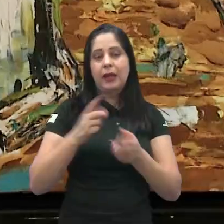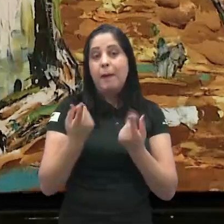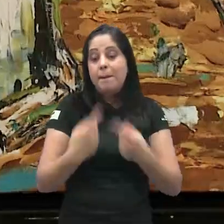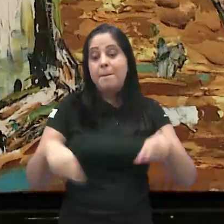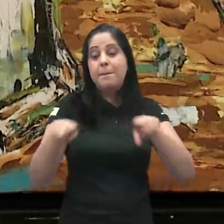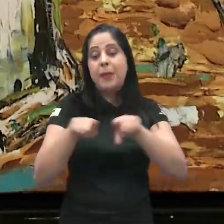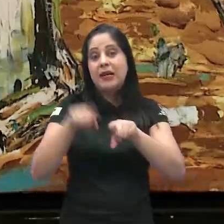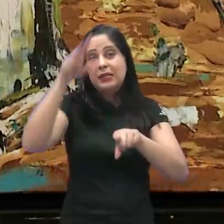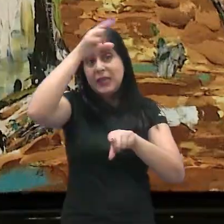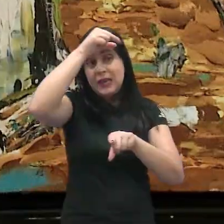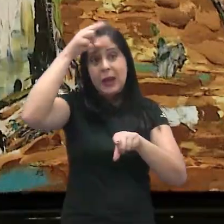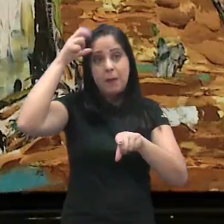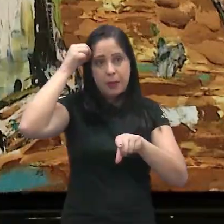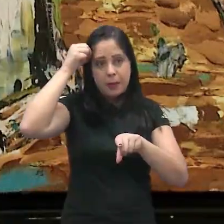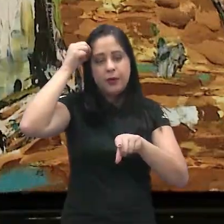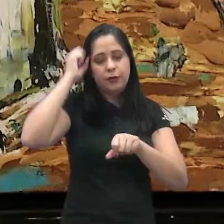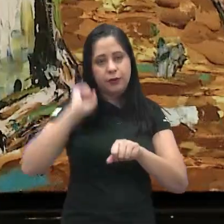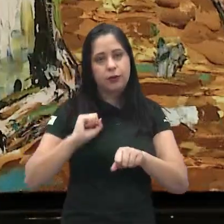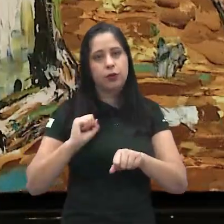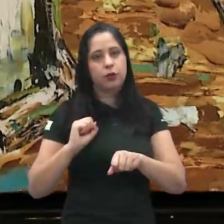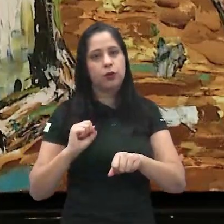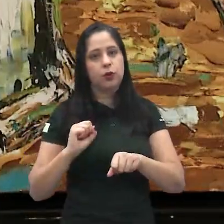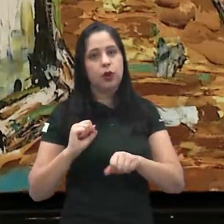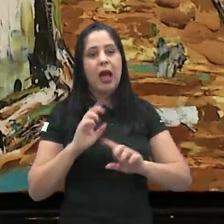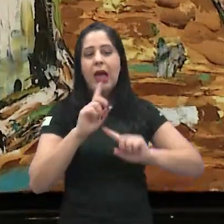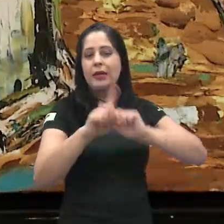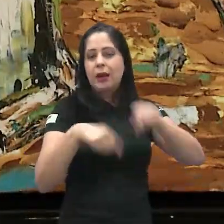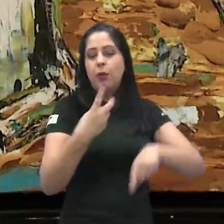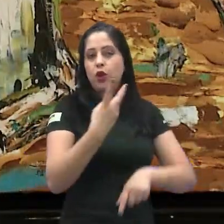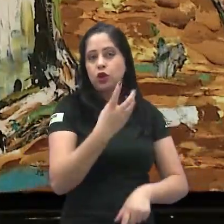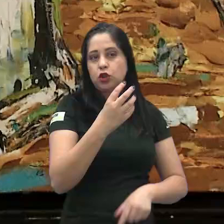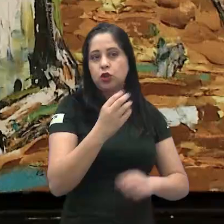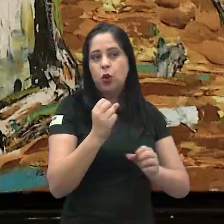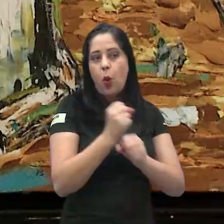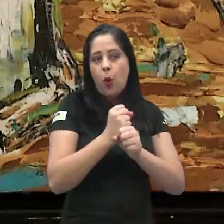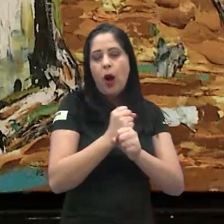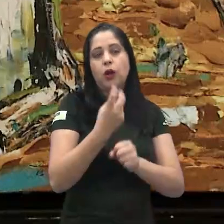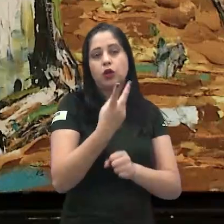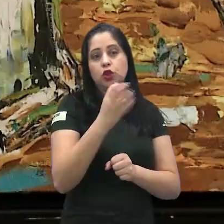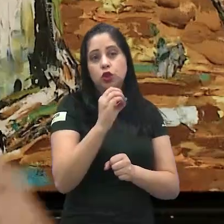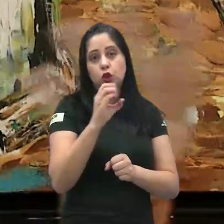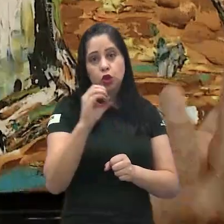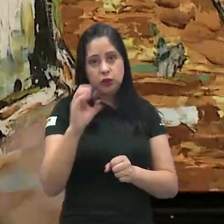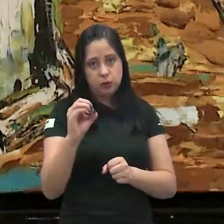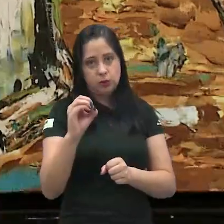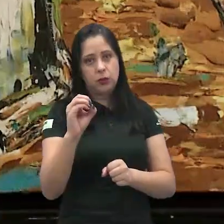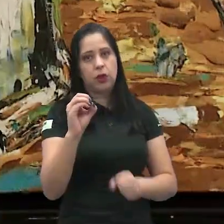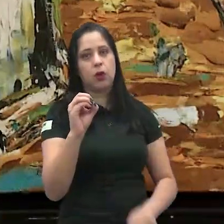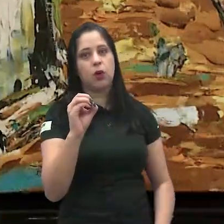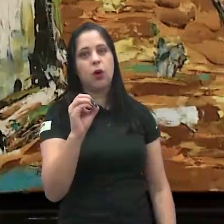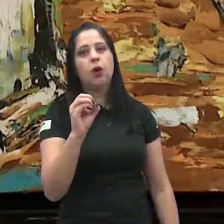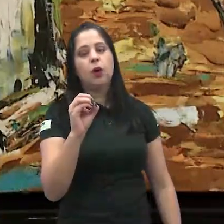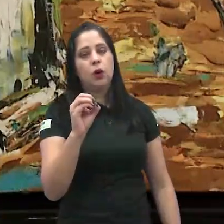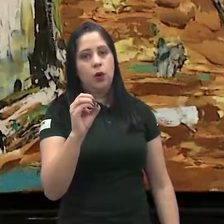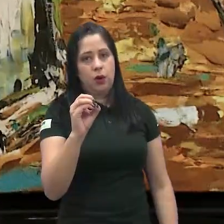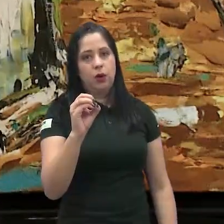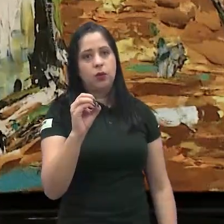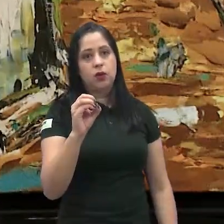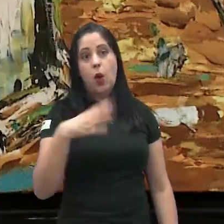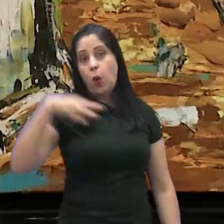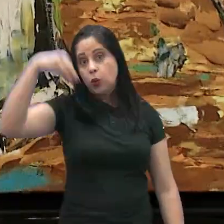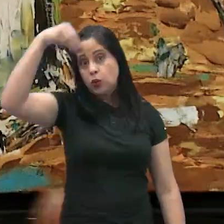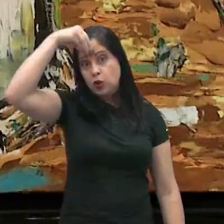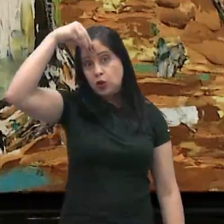que perdura até hoje. E em 2000, o José Carlos, um dos sobrinhos